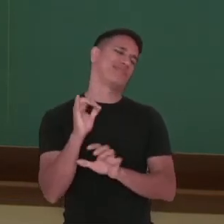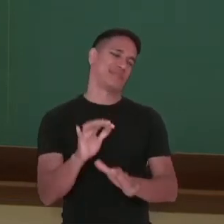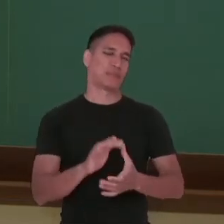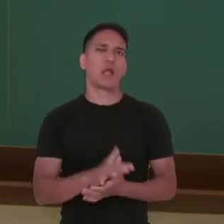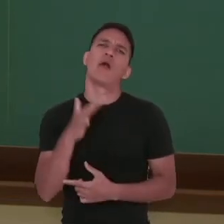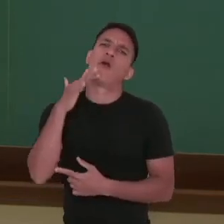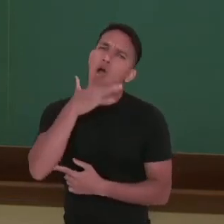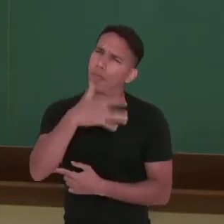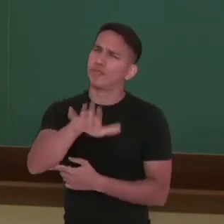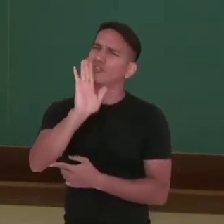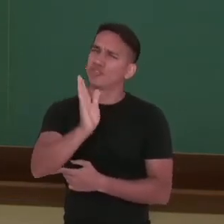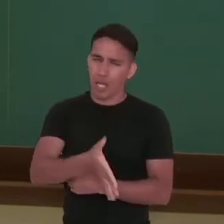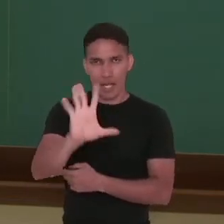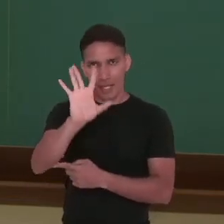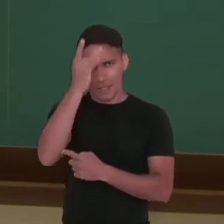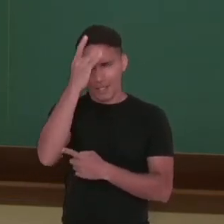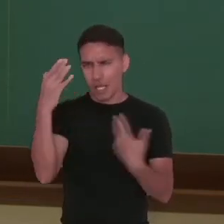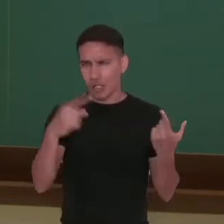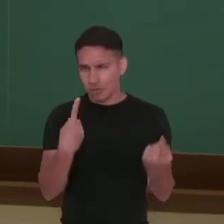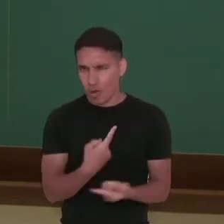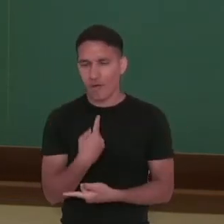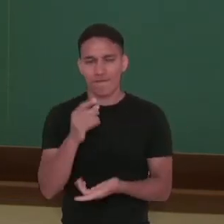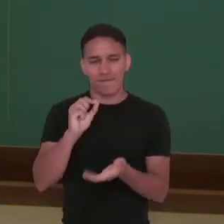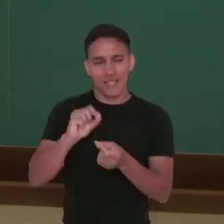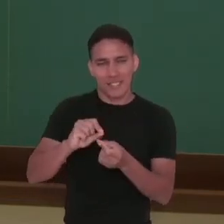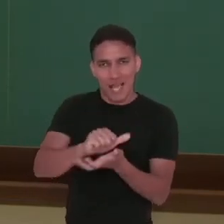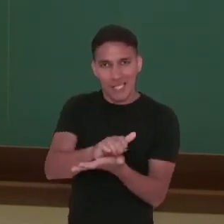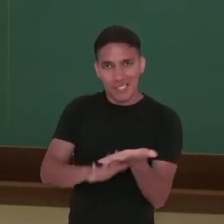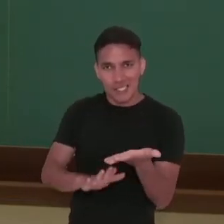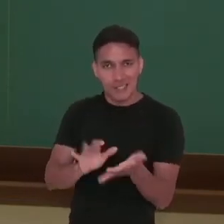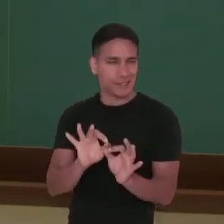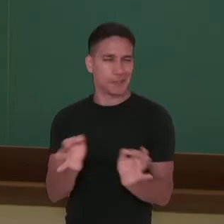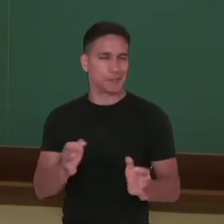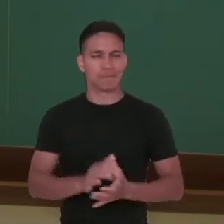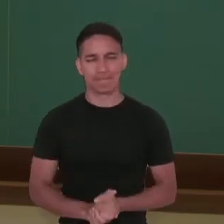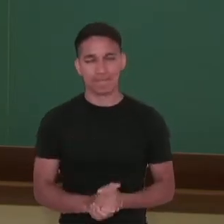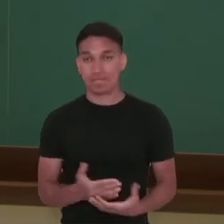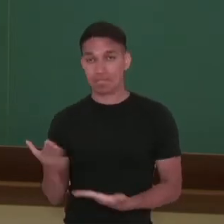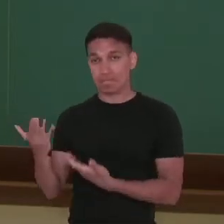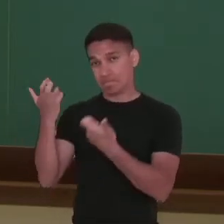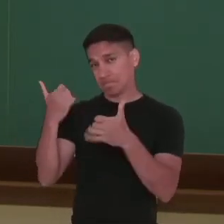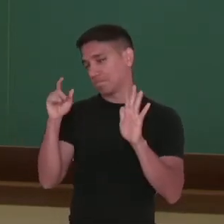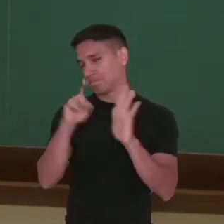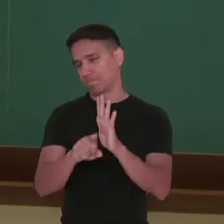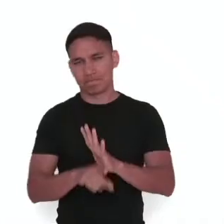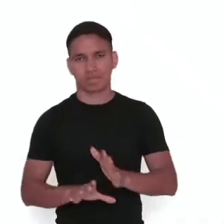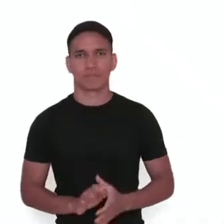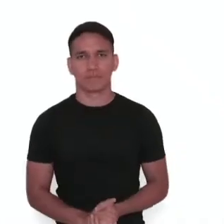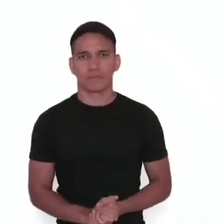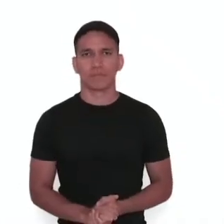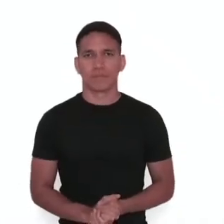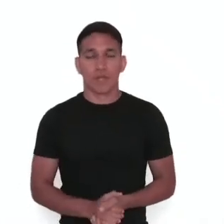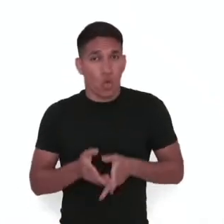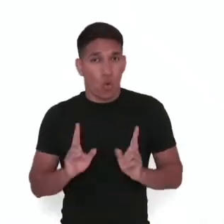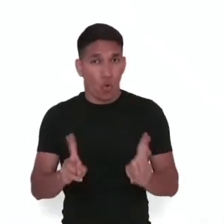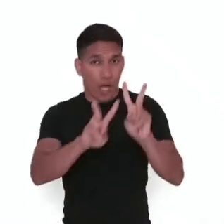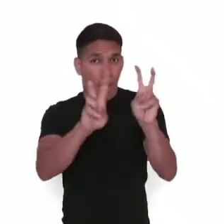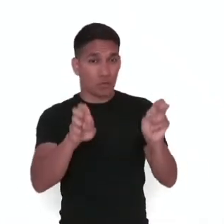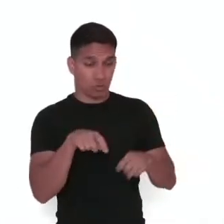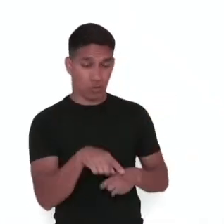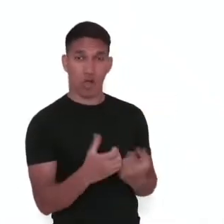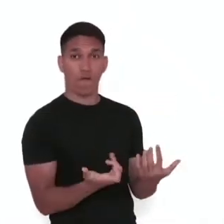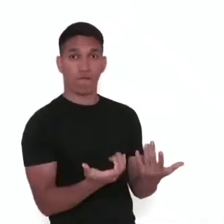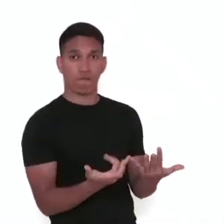se você pegou essa ideia, vamos fazer uma atividade bem simples. Ele fala o seguinte, ainda sobre o fogo,